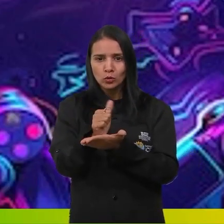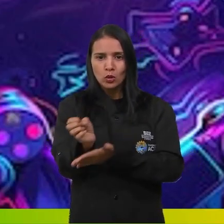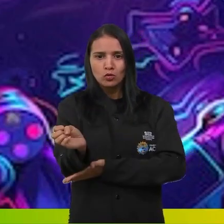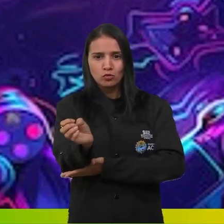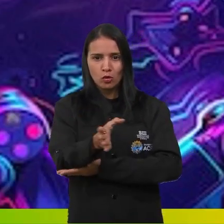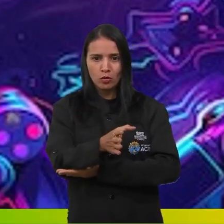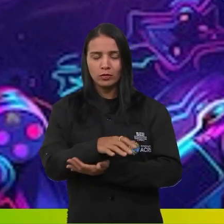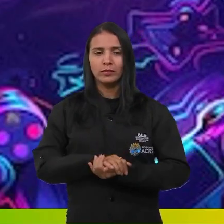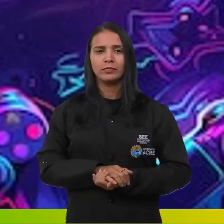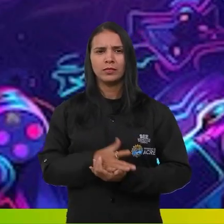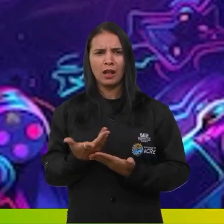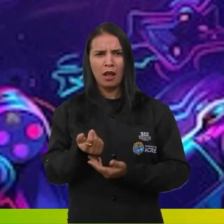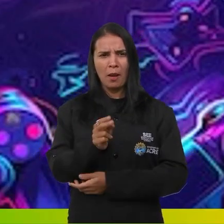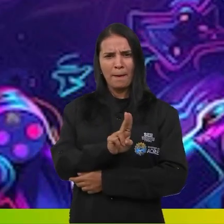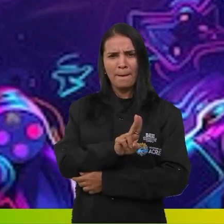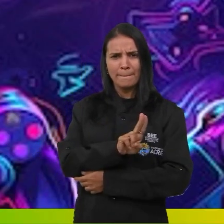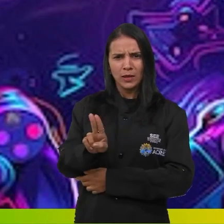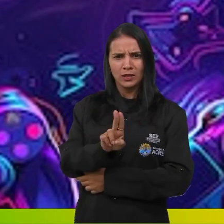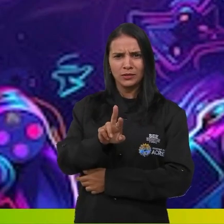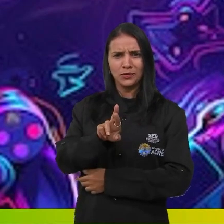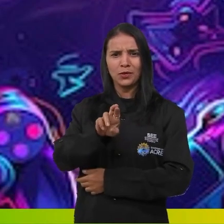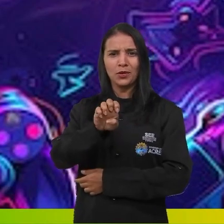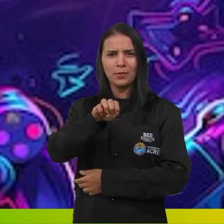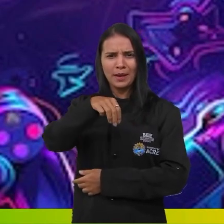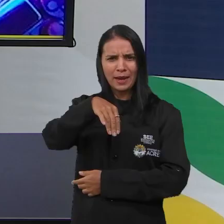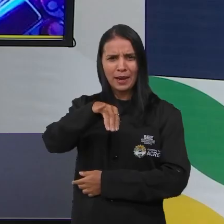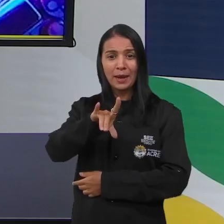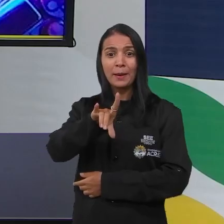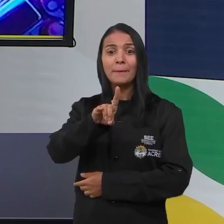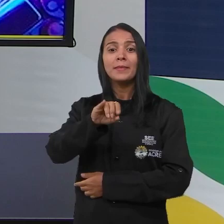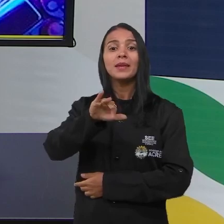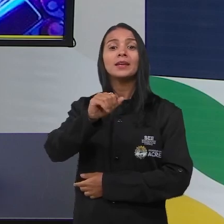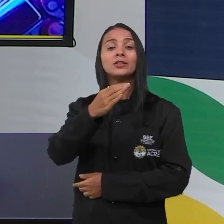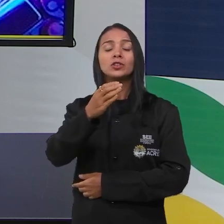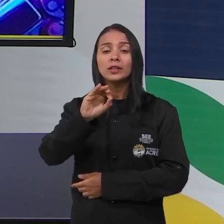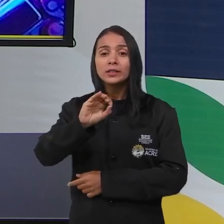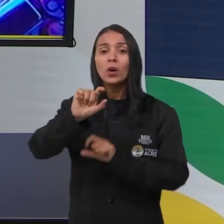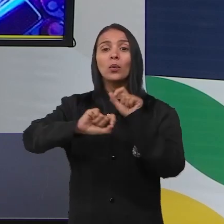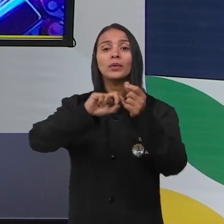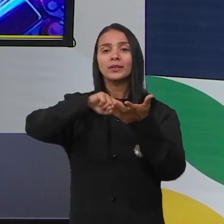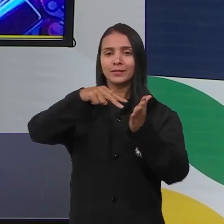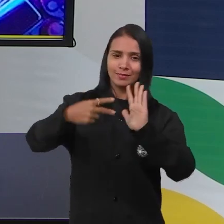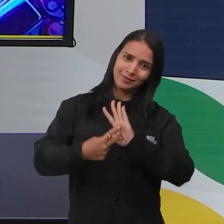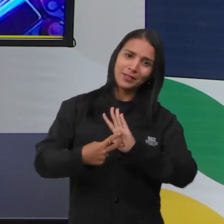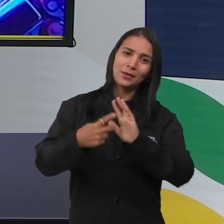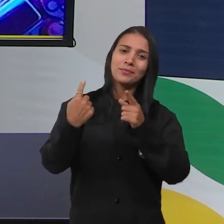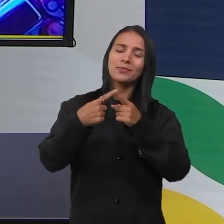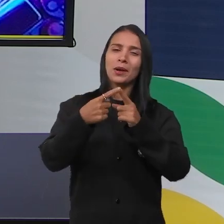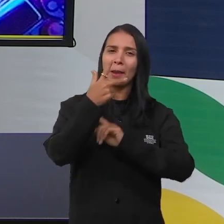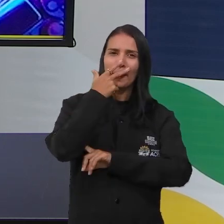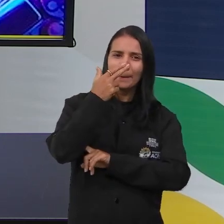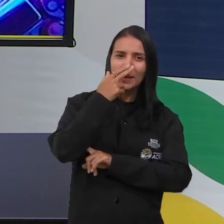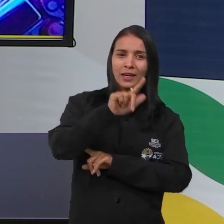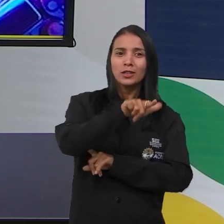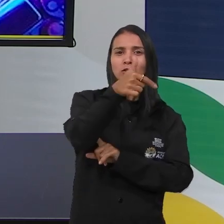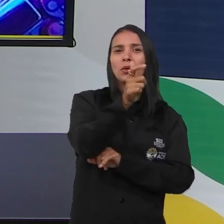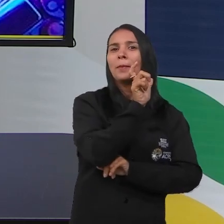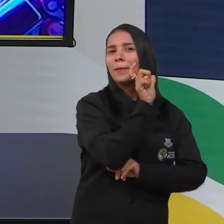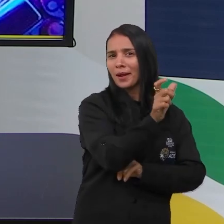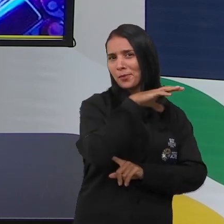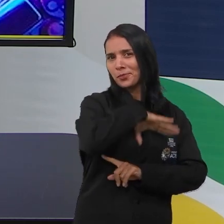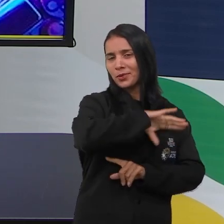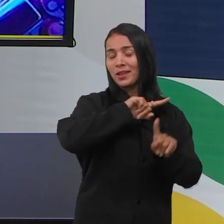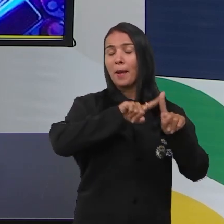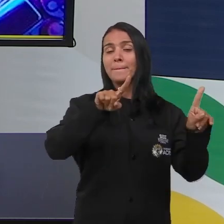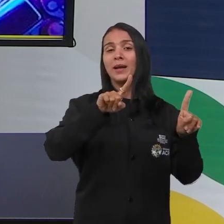Remediação. Ai, professor, não é remediação? Não, é remediação. É uma reconfiguração das mídias. Lembra